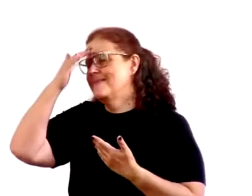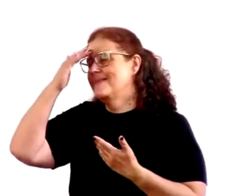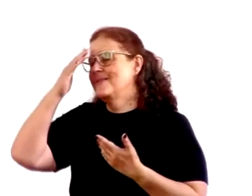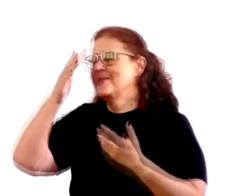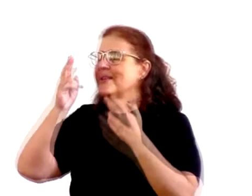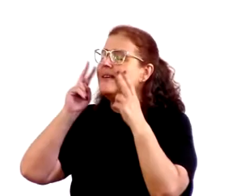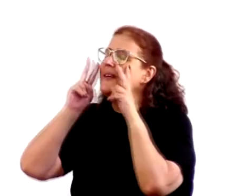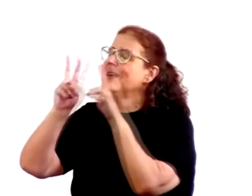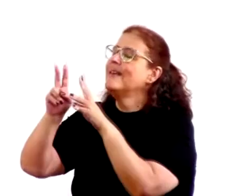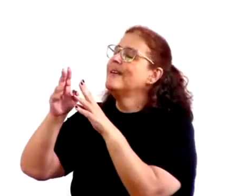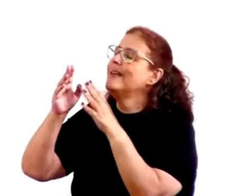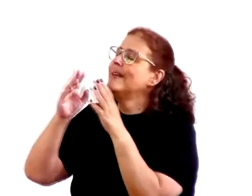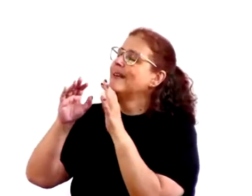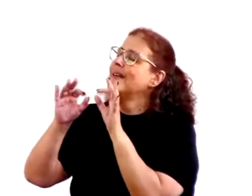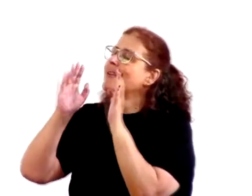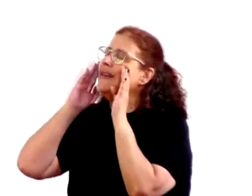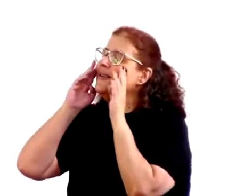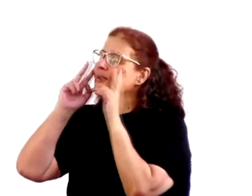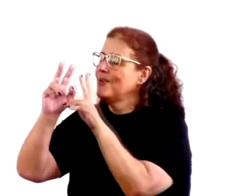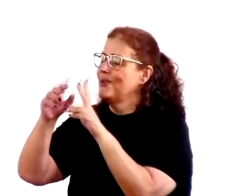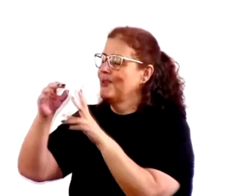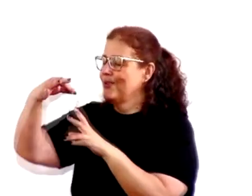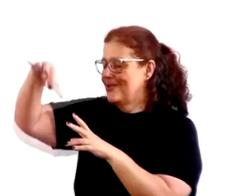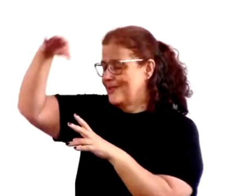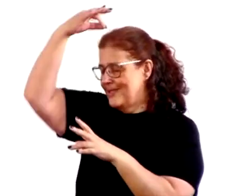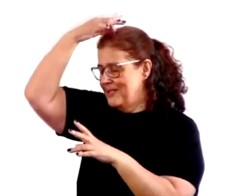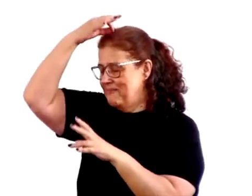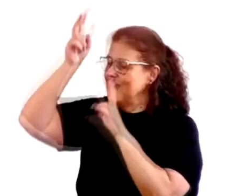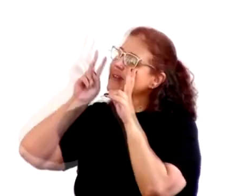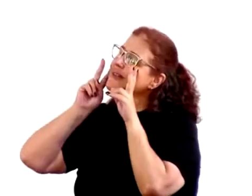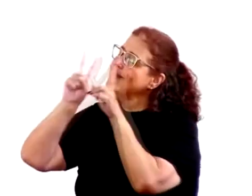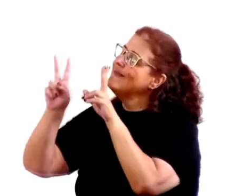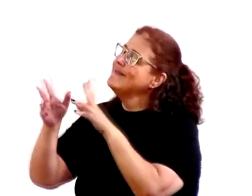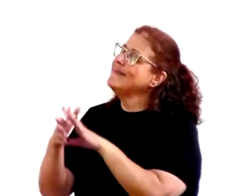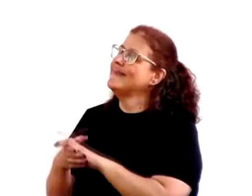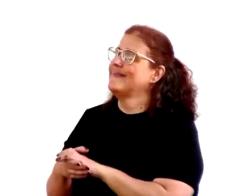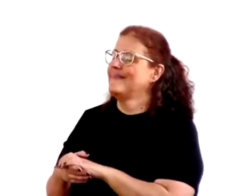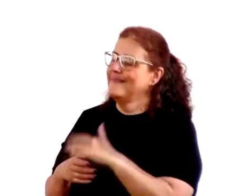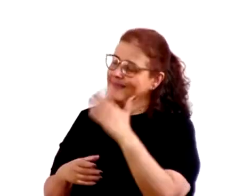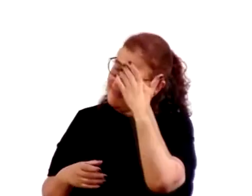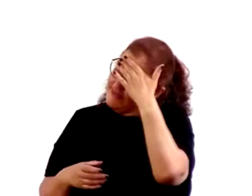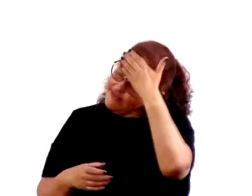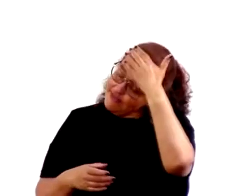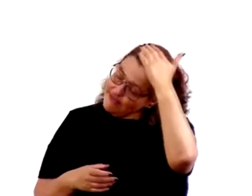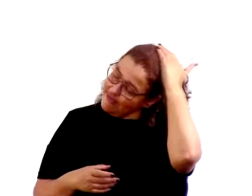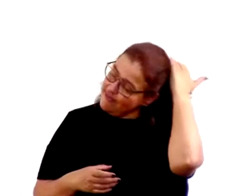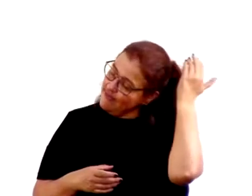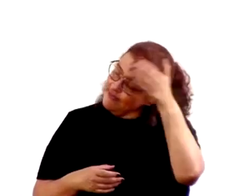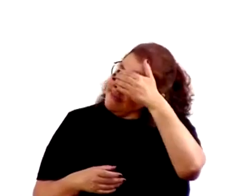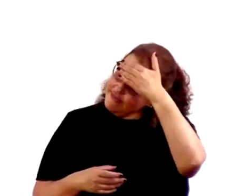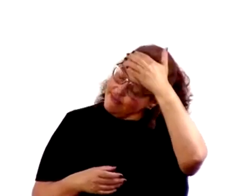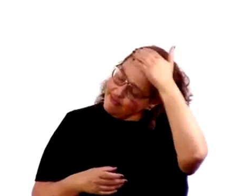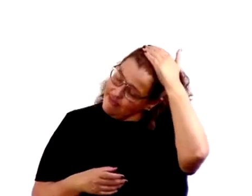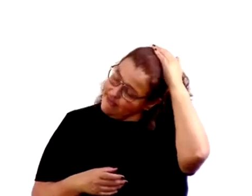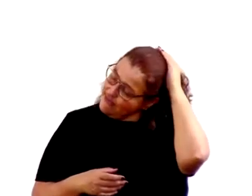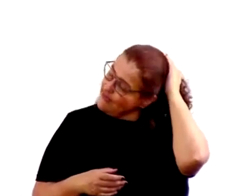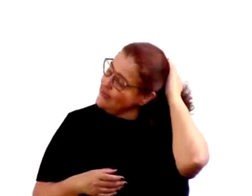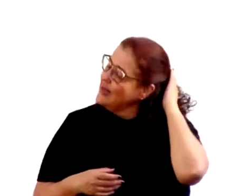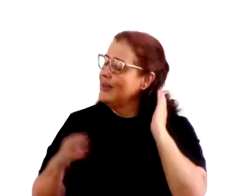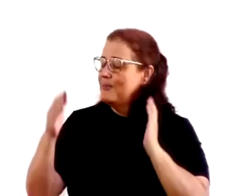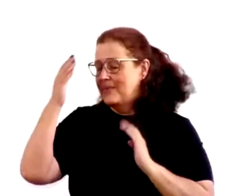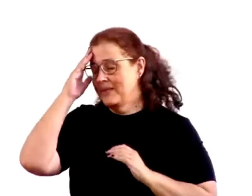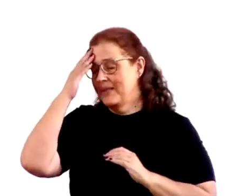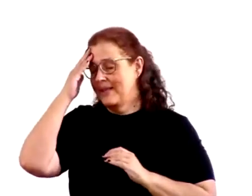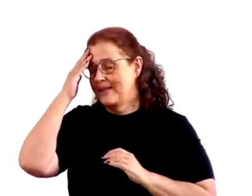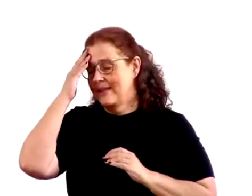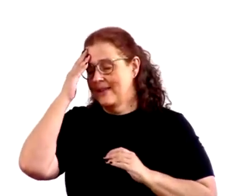nós, pela fé, para compreender que ela existe, que o governo está sobre os seus